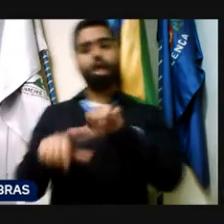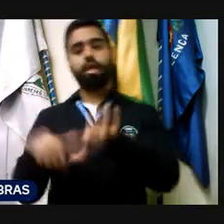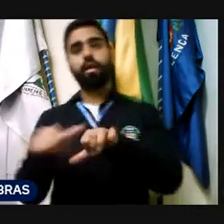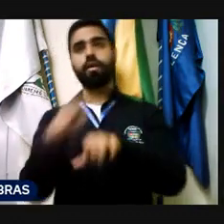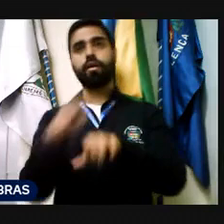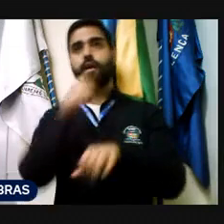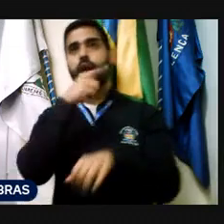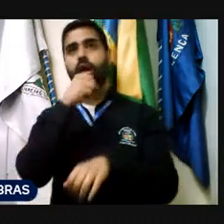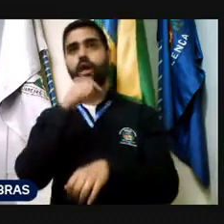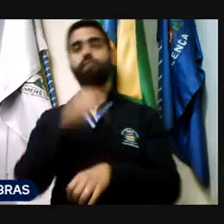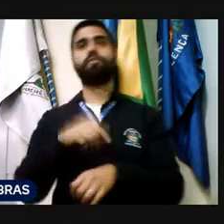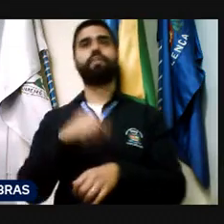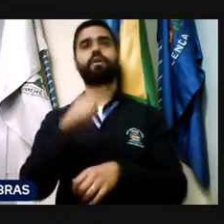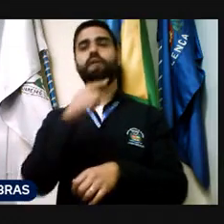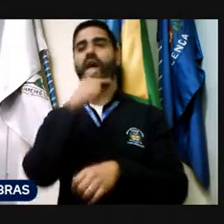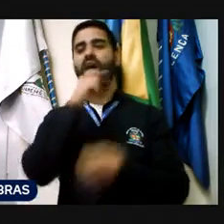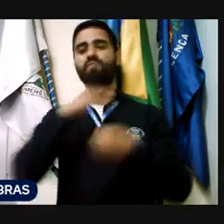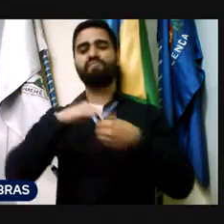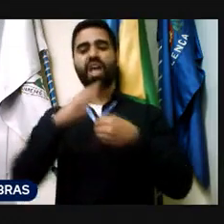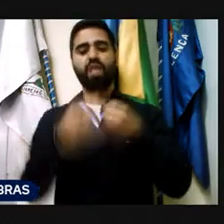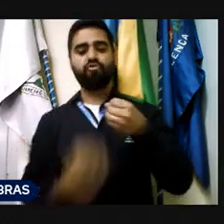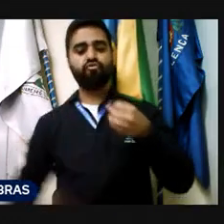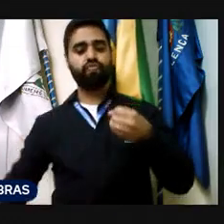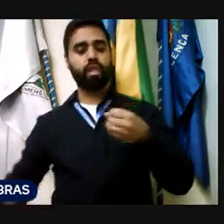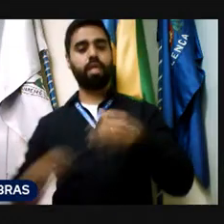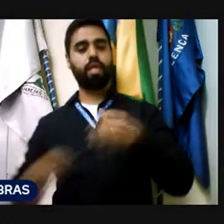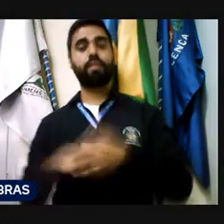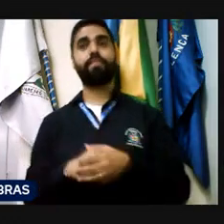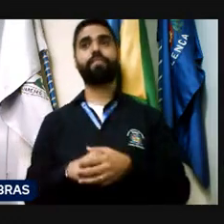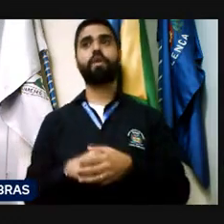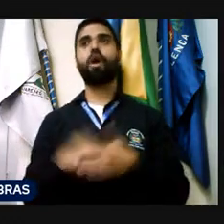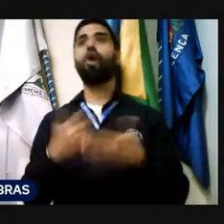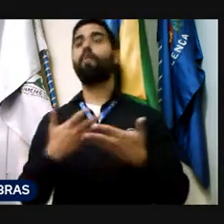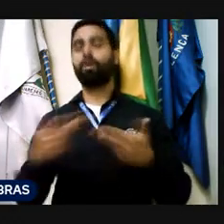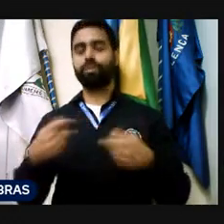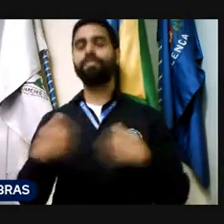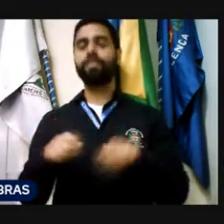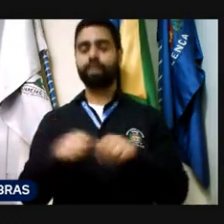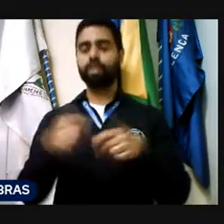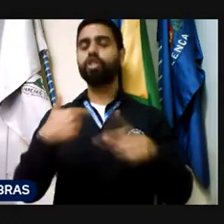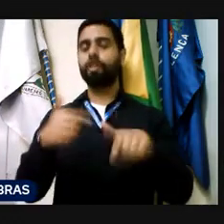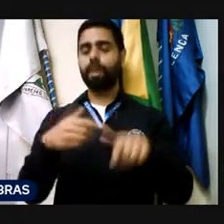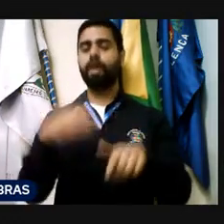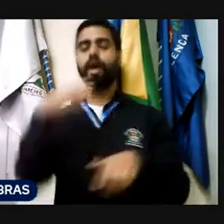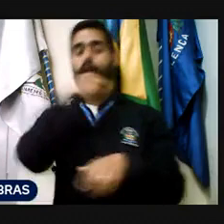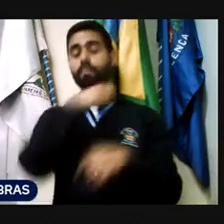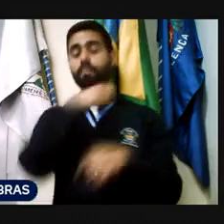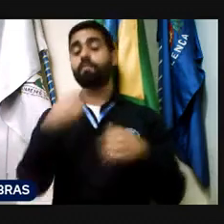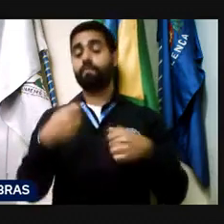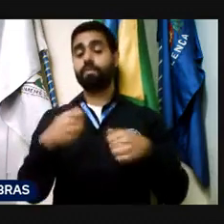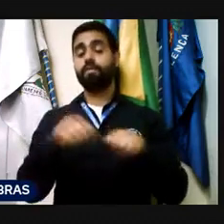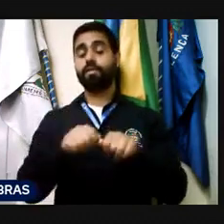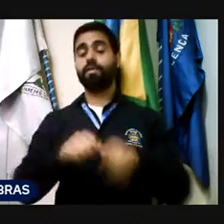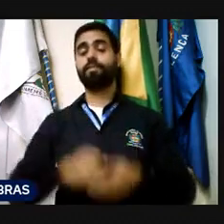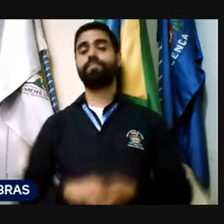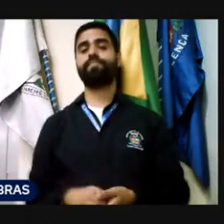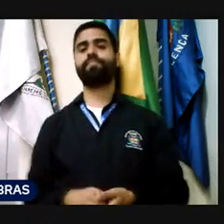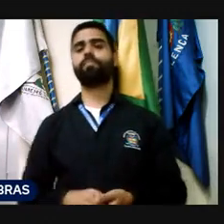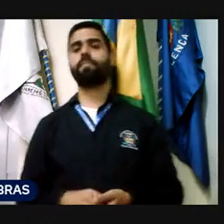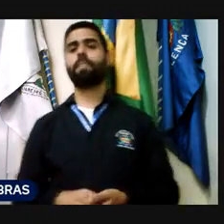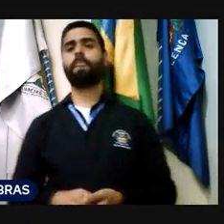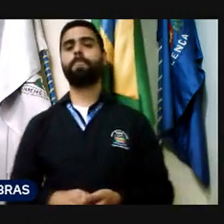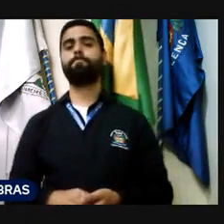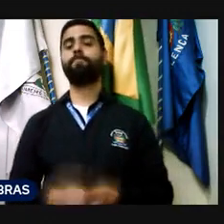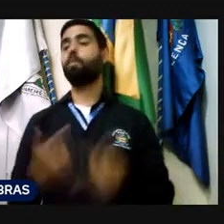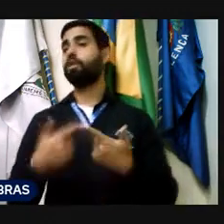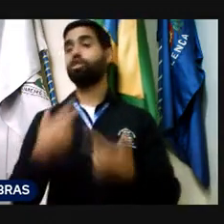é urgente, Dudu, é urgente que esse trabalho seja feito, que seja realizado, porque a gente não pode